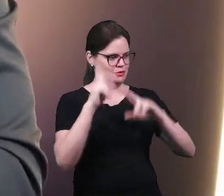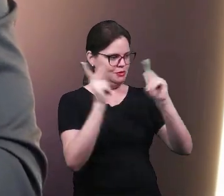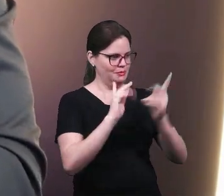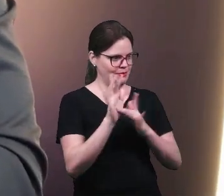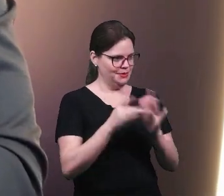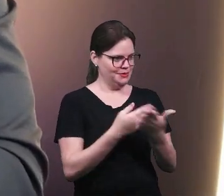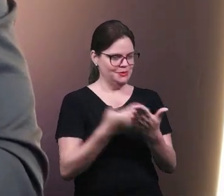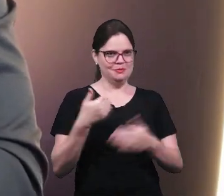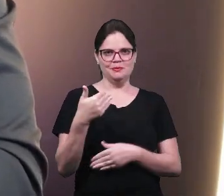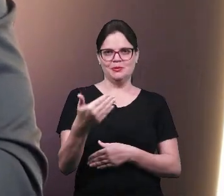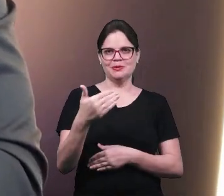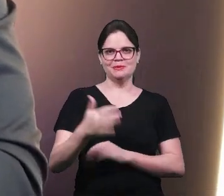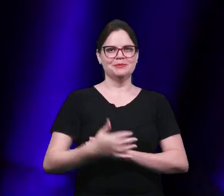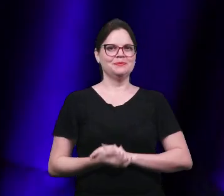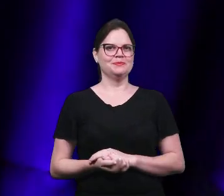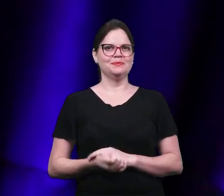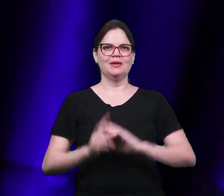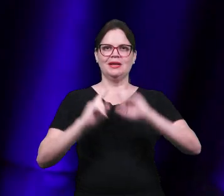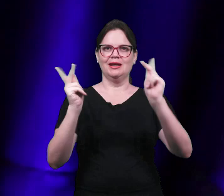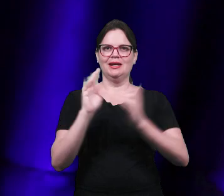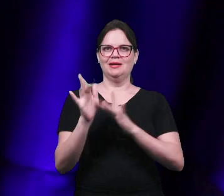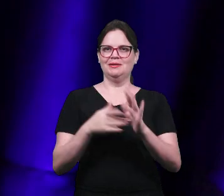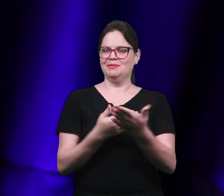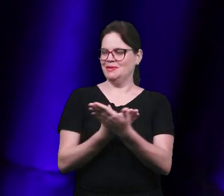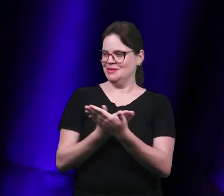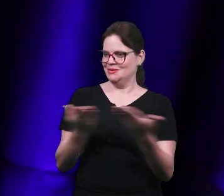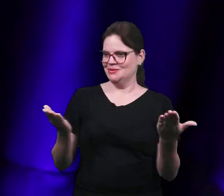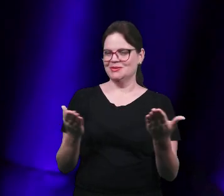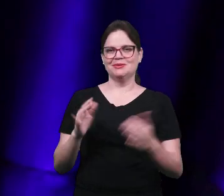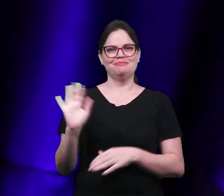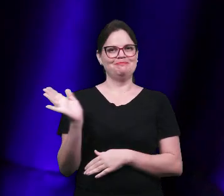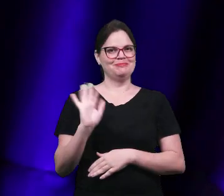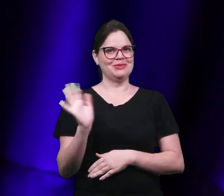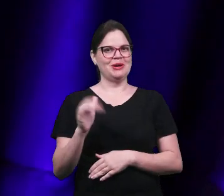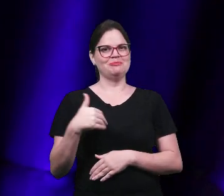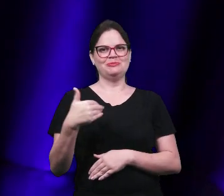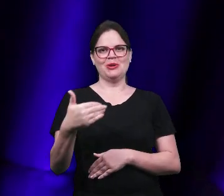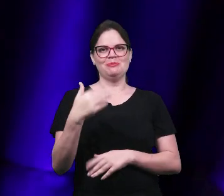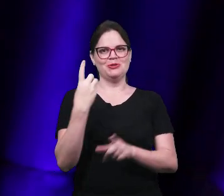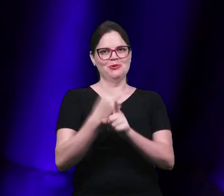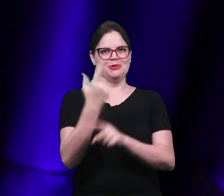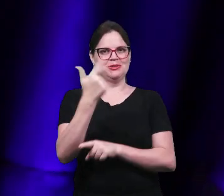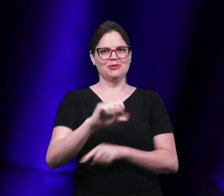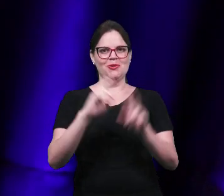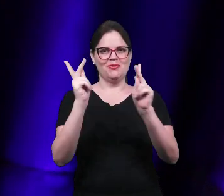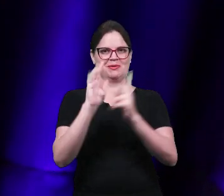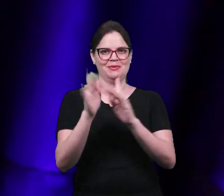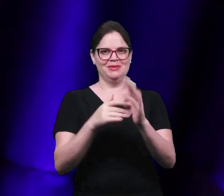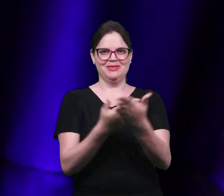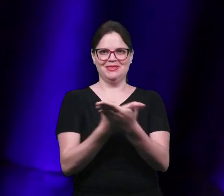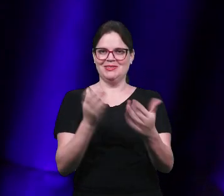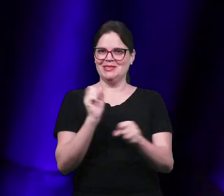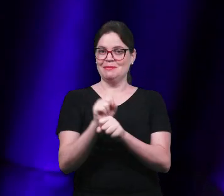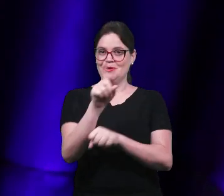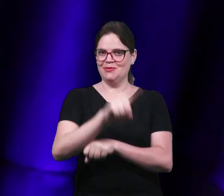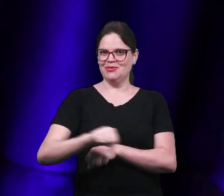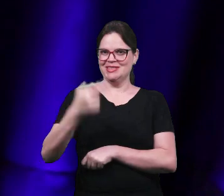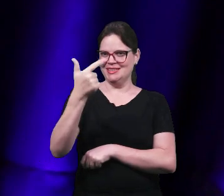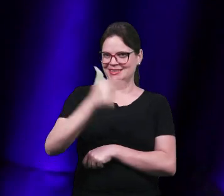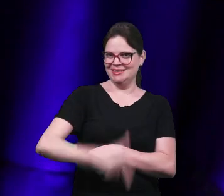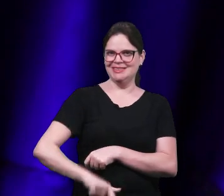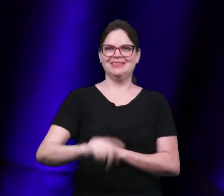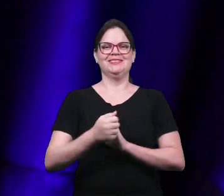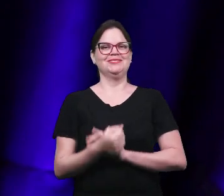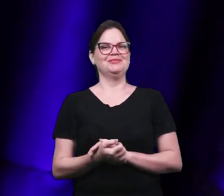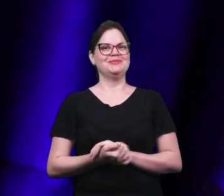Roberto, até o próximo episódio. A paz do Senhor, pastor Alex. Até a próxima. A paz do Senhor aos nossos irmãos. Aguardamos com